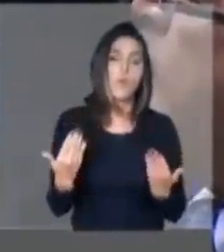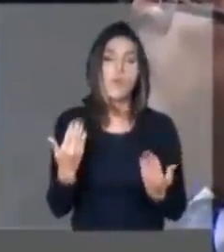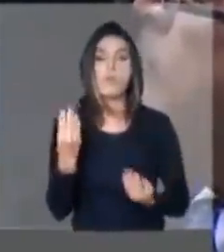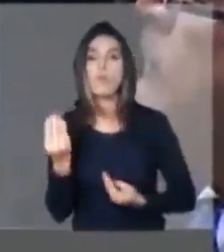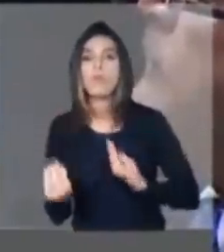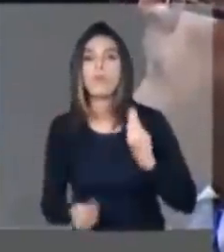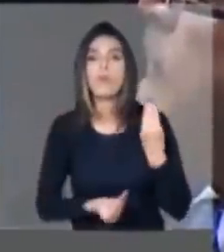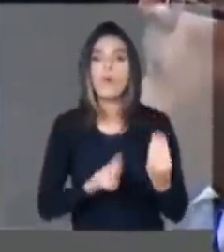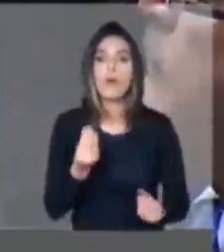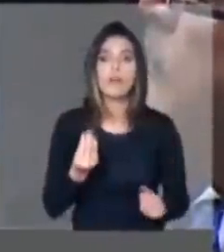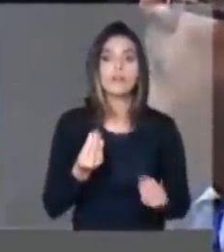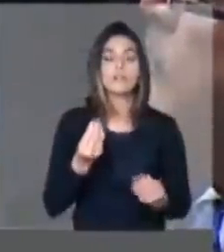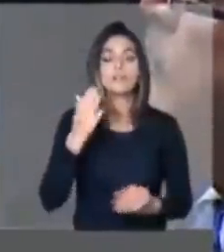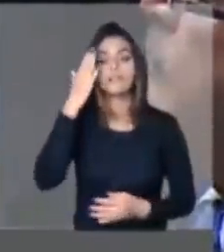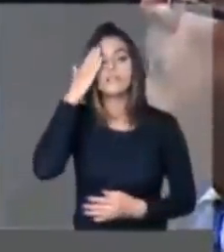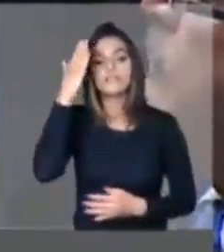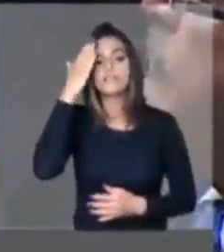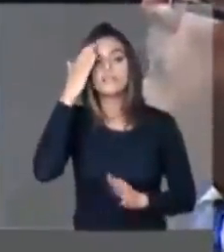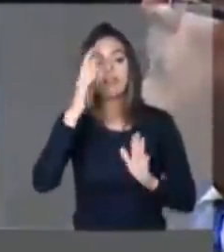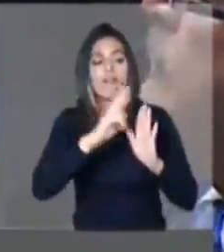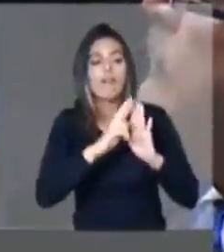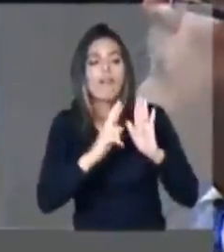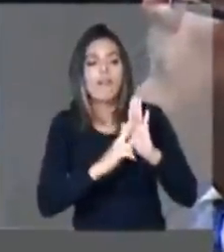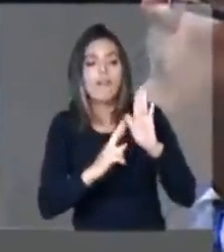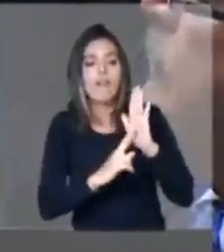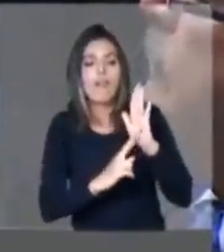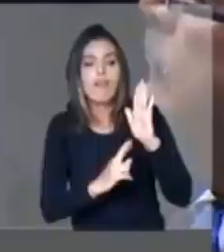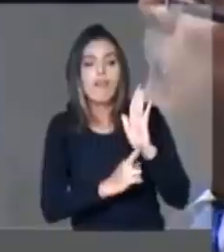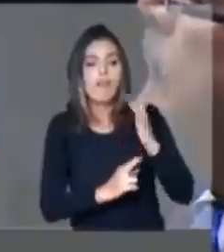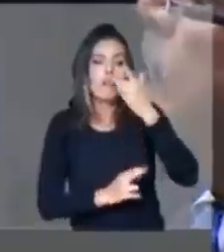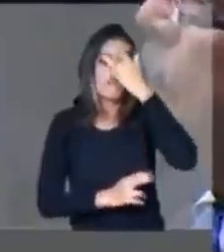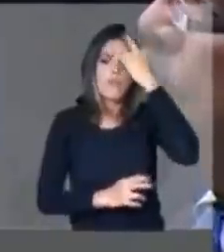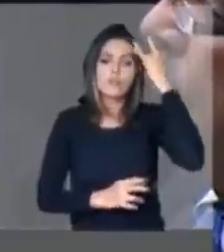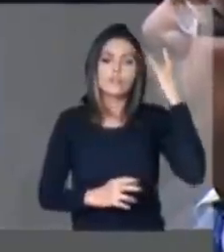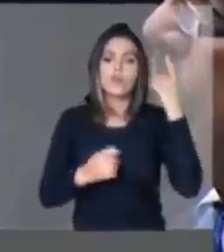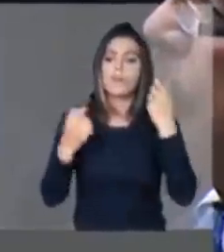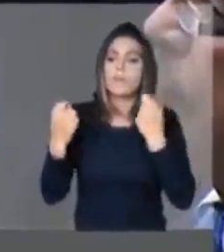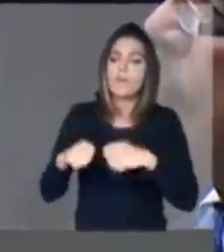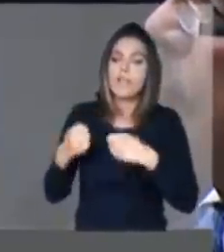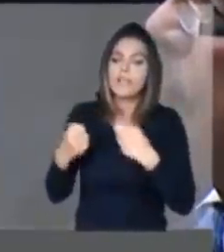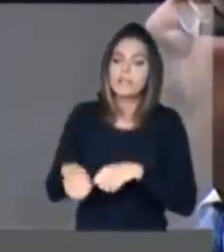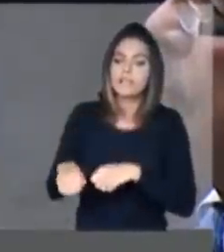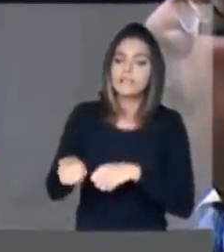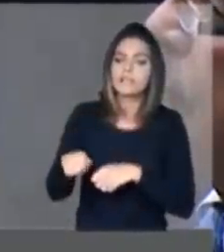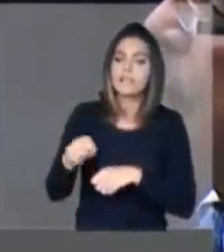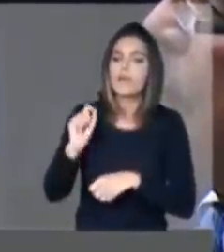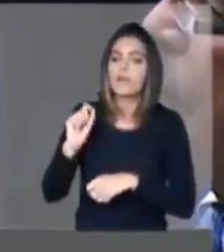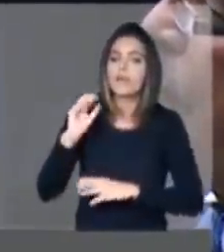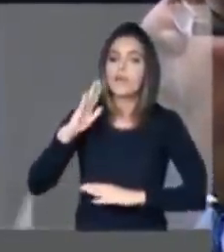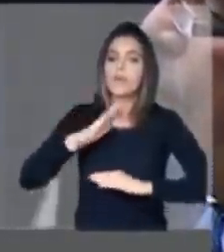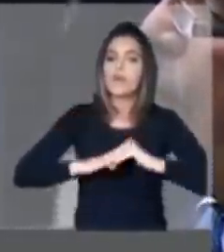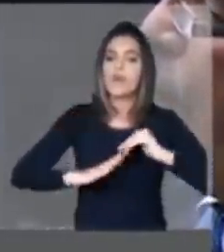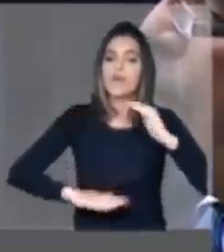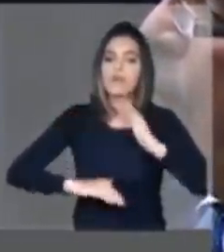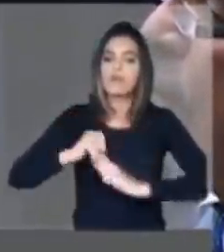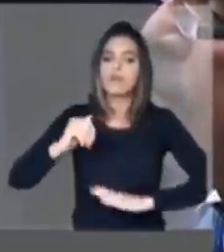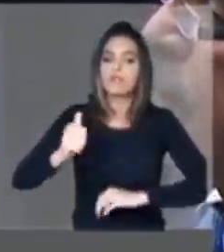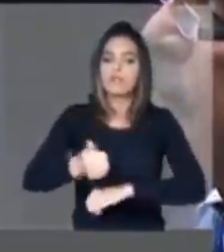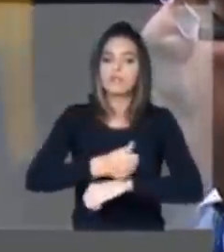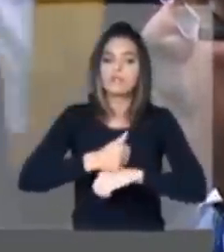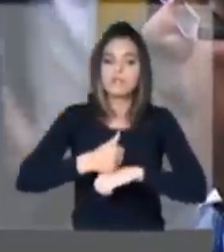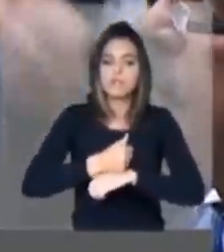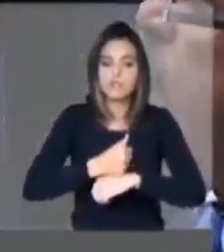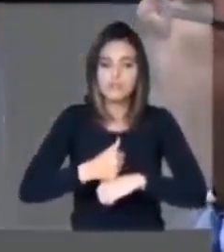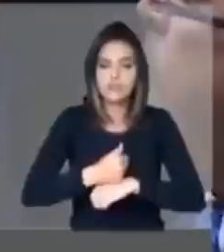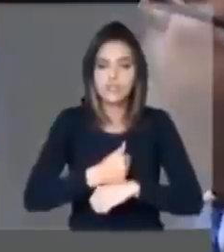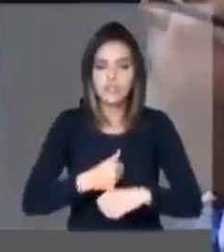e determinar as condições para as quais uma pessoa precisa atender para exercer a profissão de cuidador.